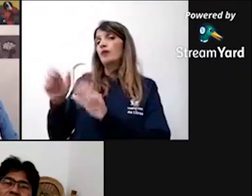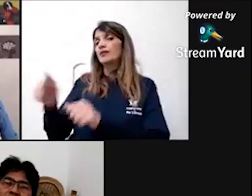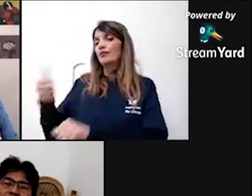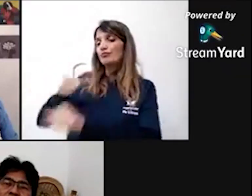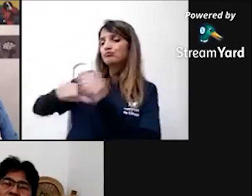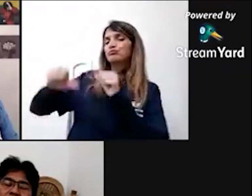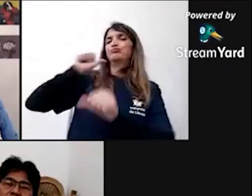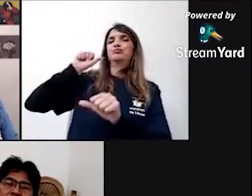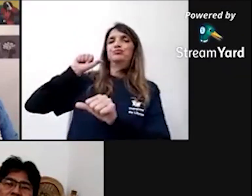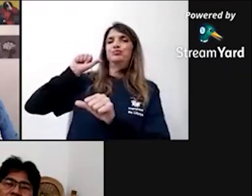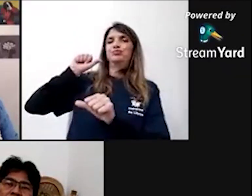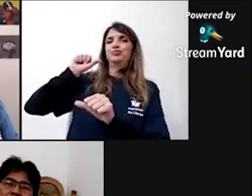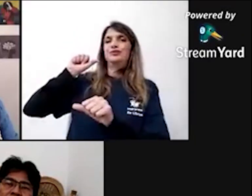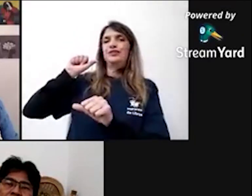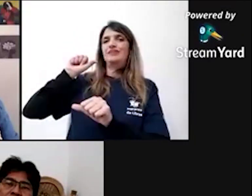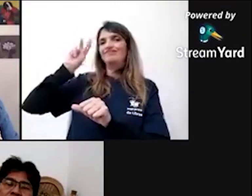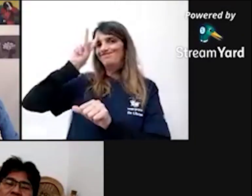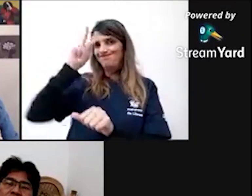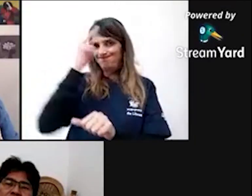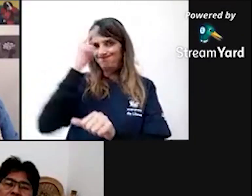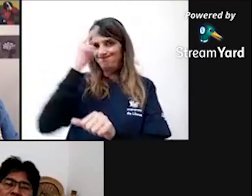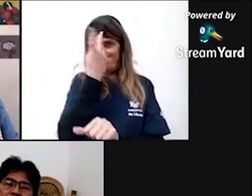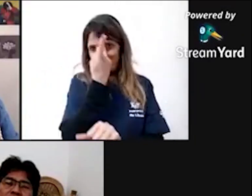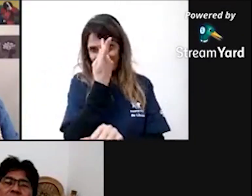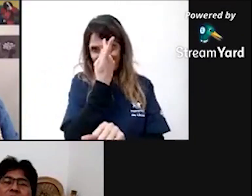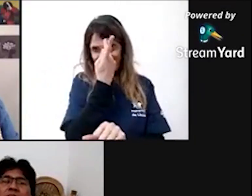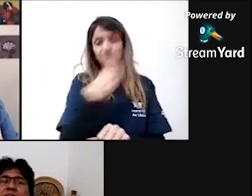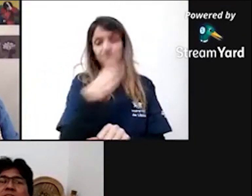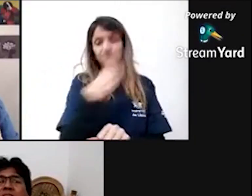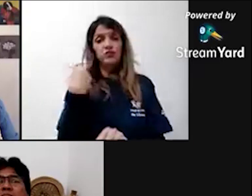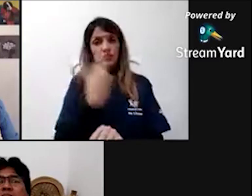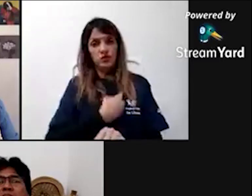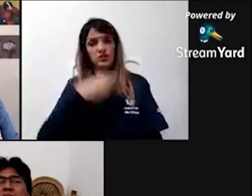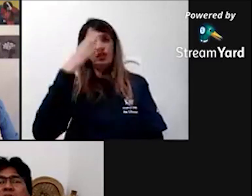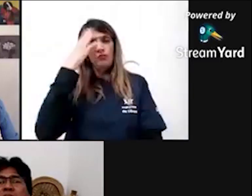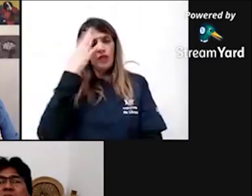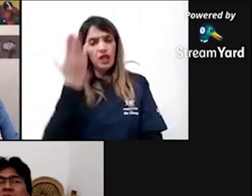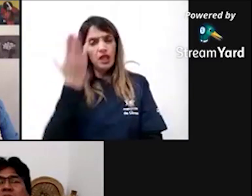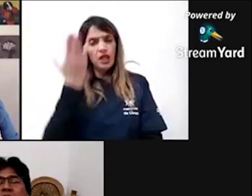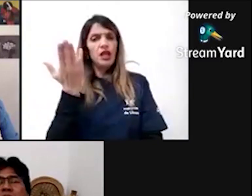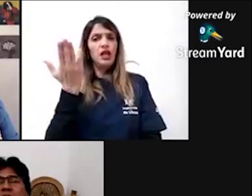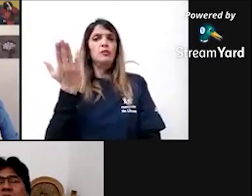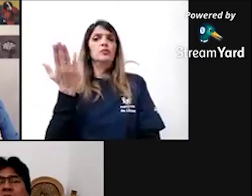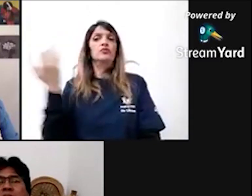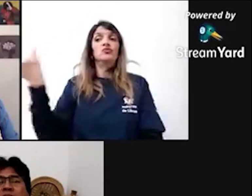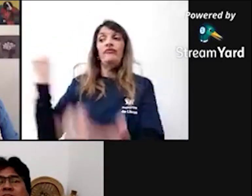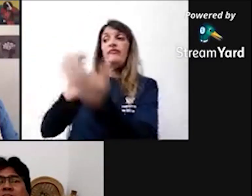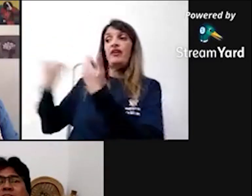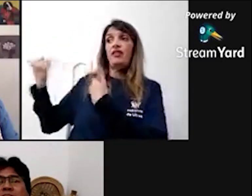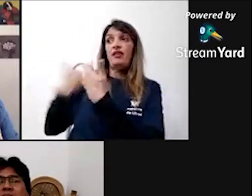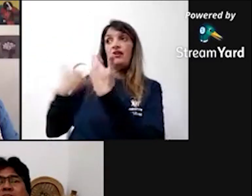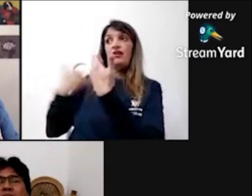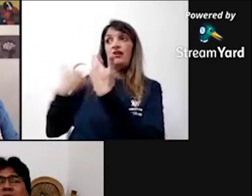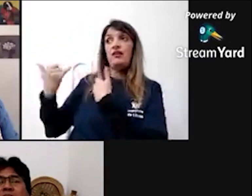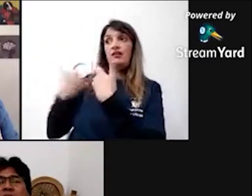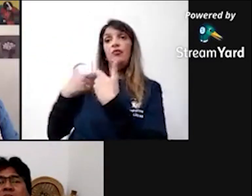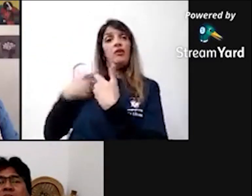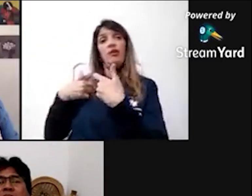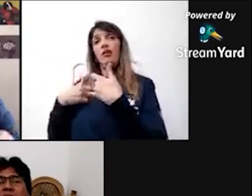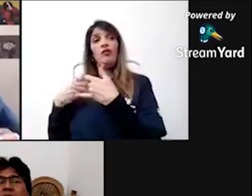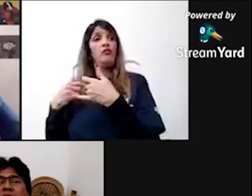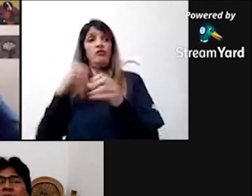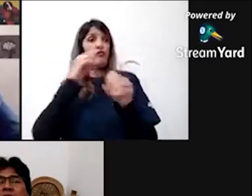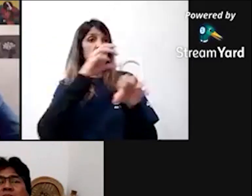que nós sabemos, do que nos disseram. E como isso que nos